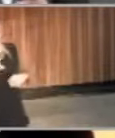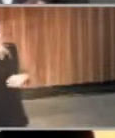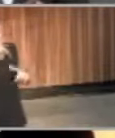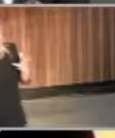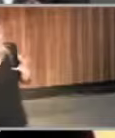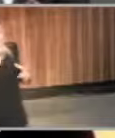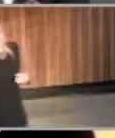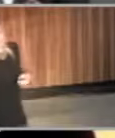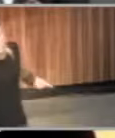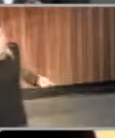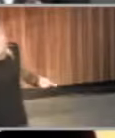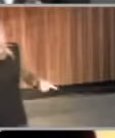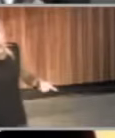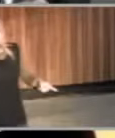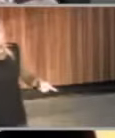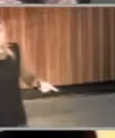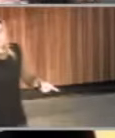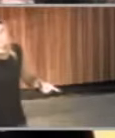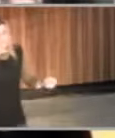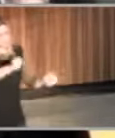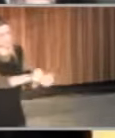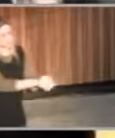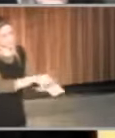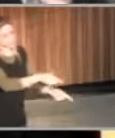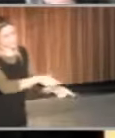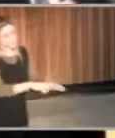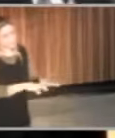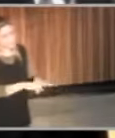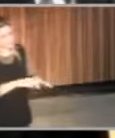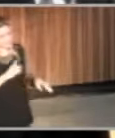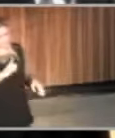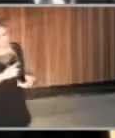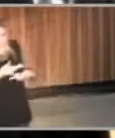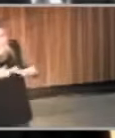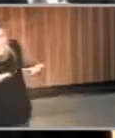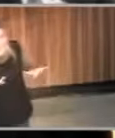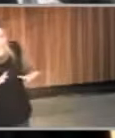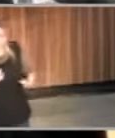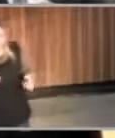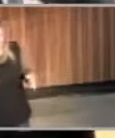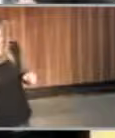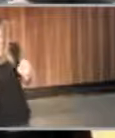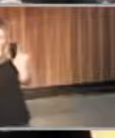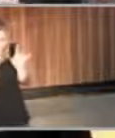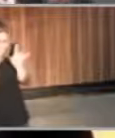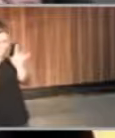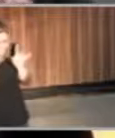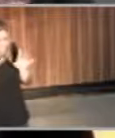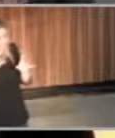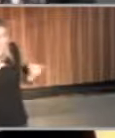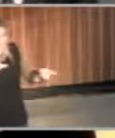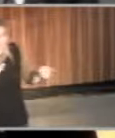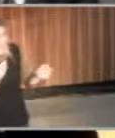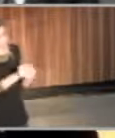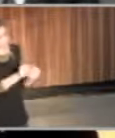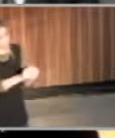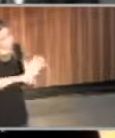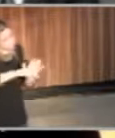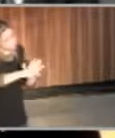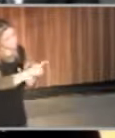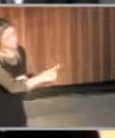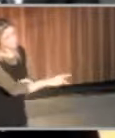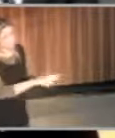o poder dele e que há uma coisa tremenda que vai acontecer com você que vai ser só tua